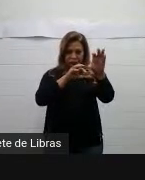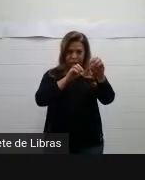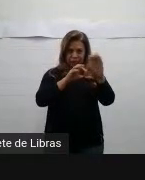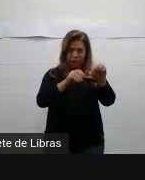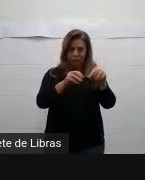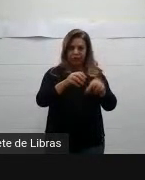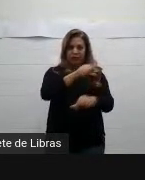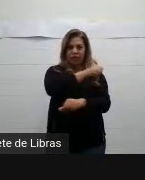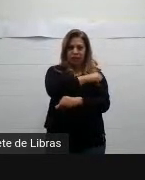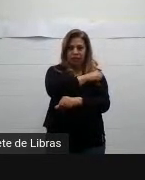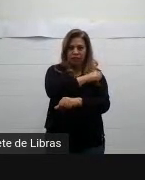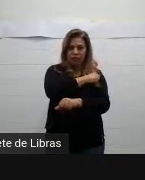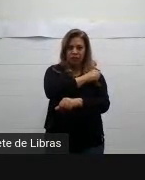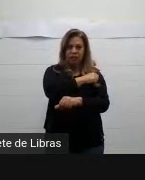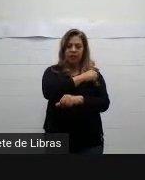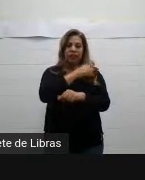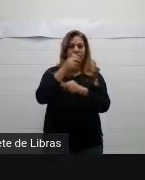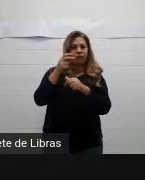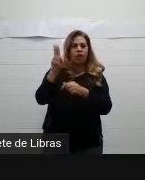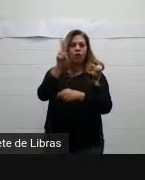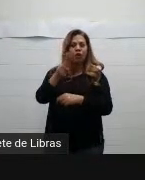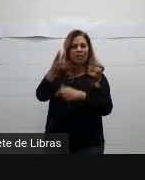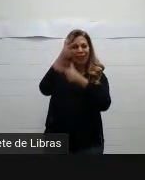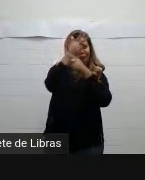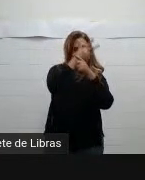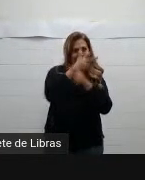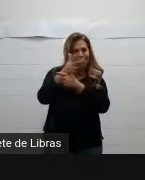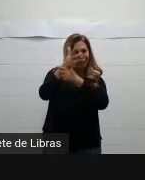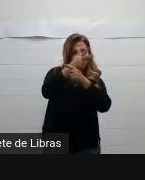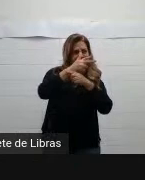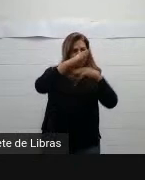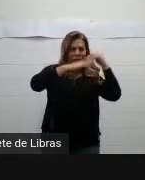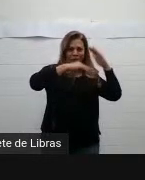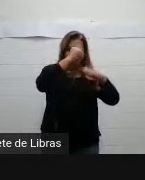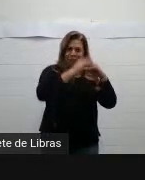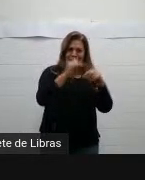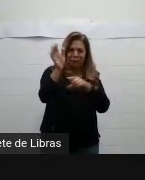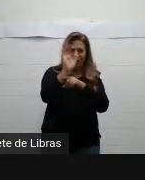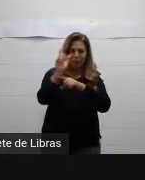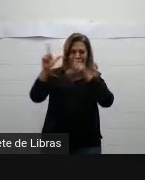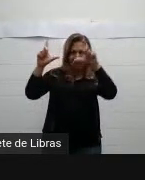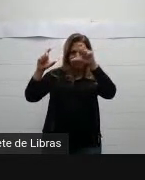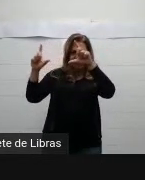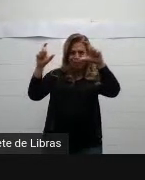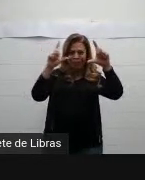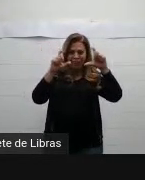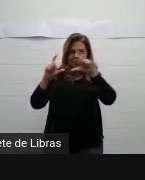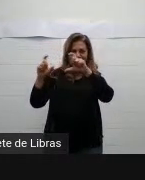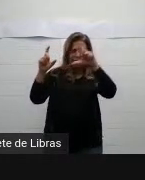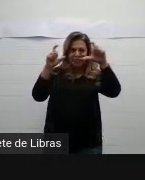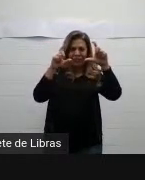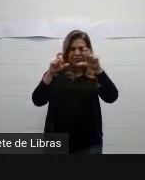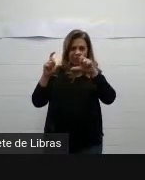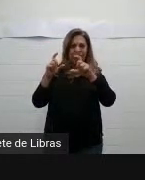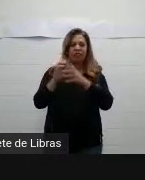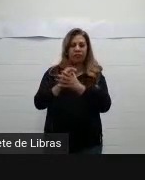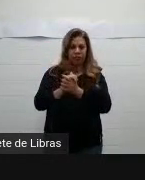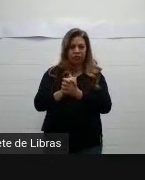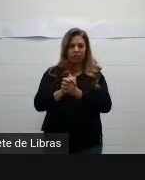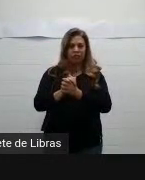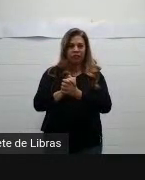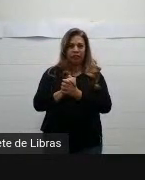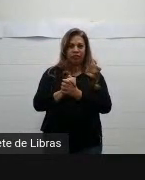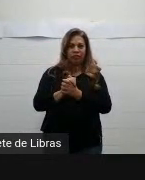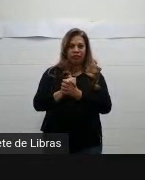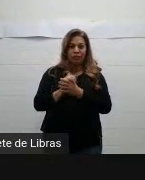meninos a manusear com câmeras profissionais, né, de filmagem, de fotografia, davam dicas de fotografia. Eu,